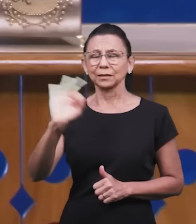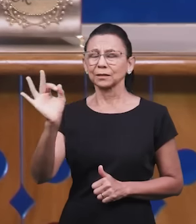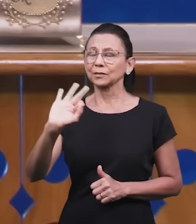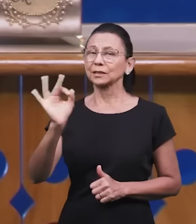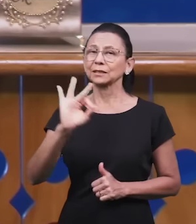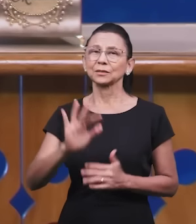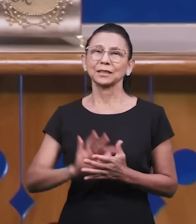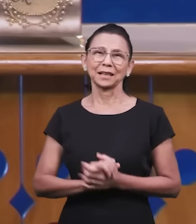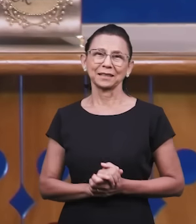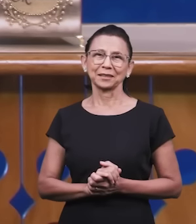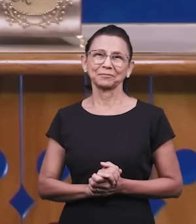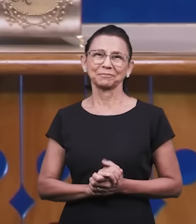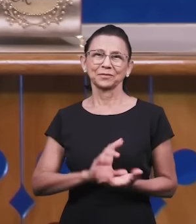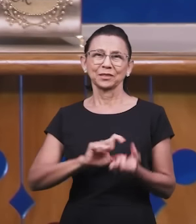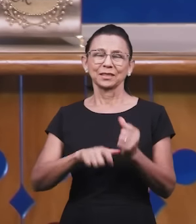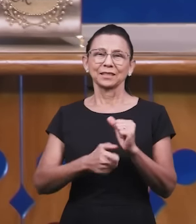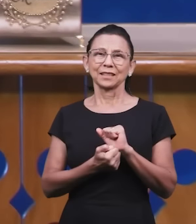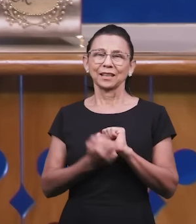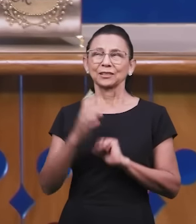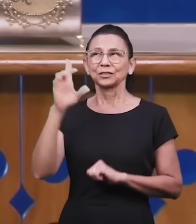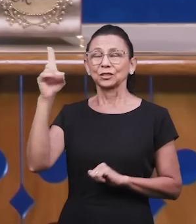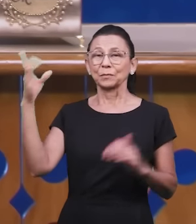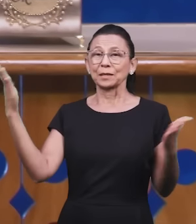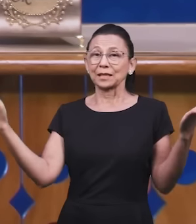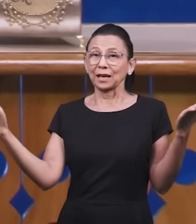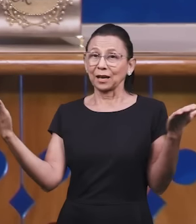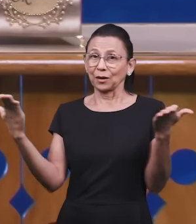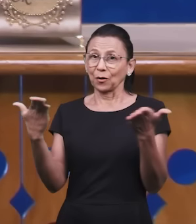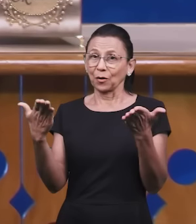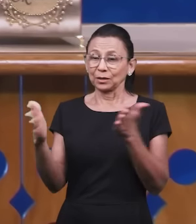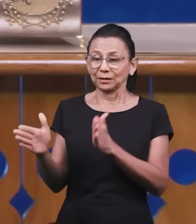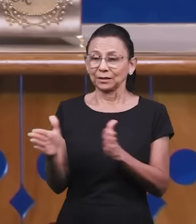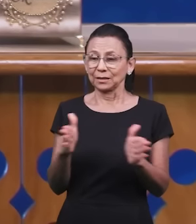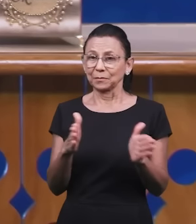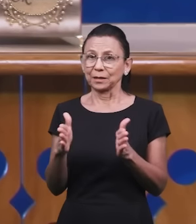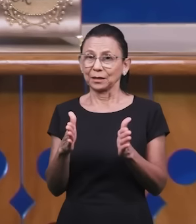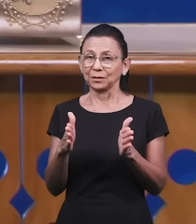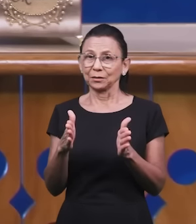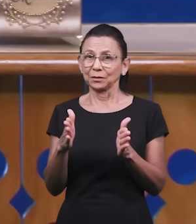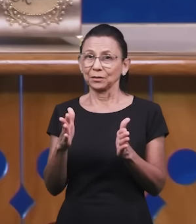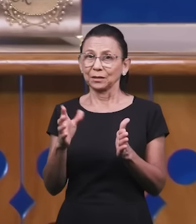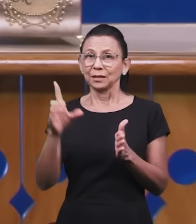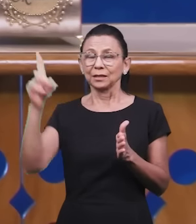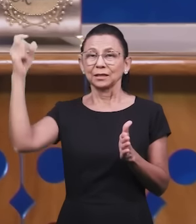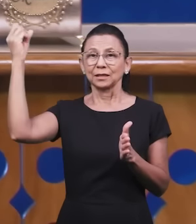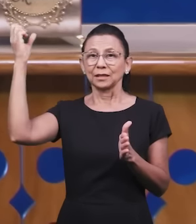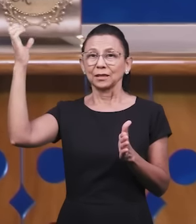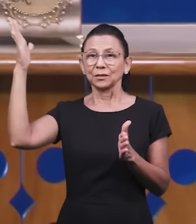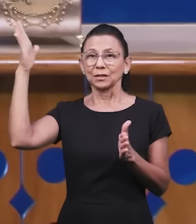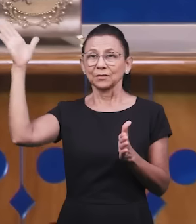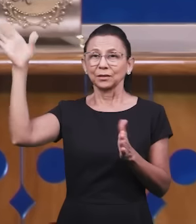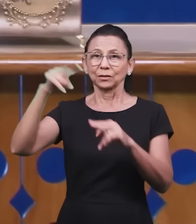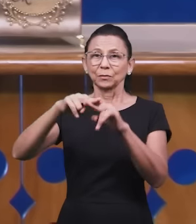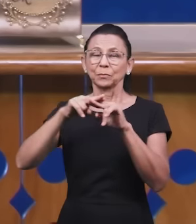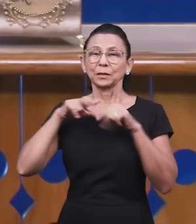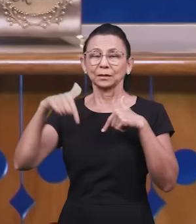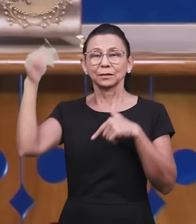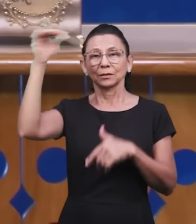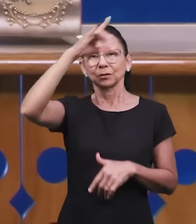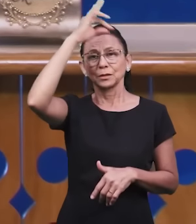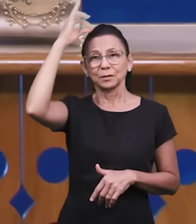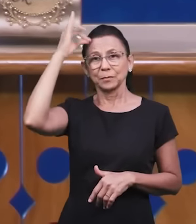Esteve oculto em todas as gerações e que agora foi manifesto aos seus santos. Foi manifesto a quem? Foi manifesto à